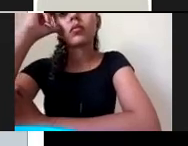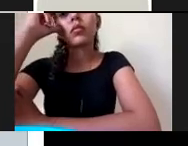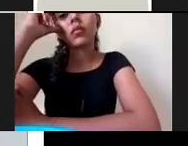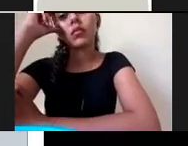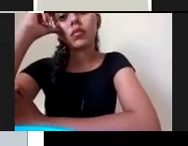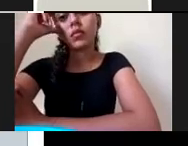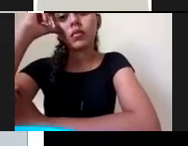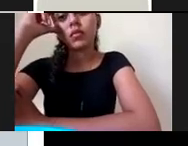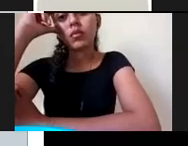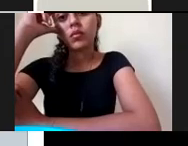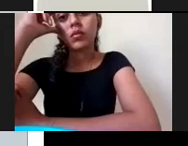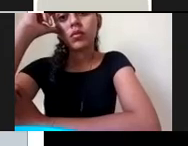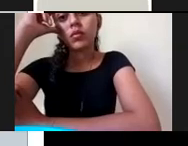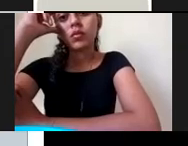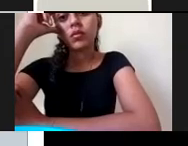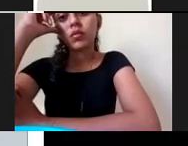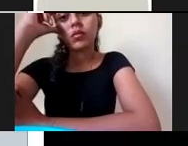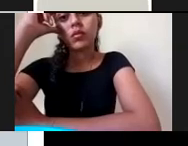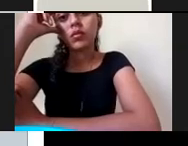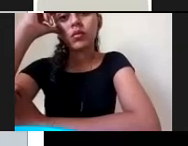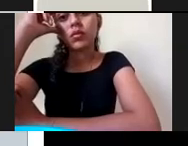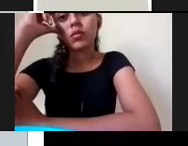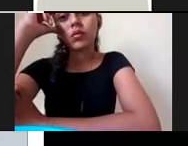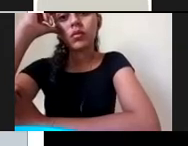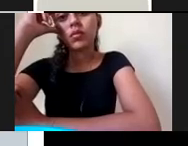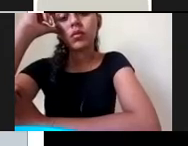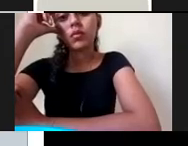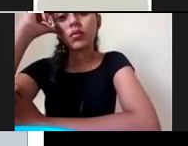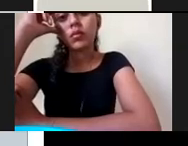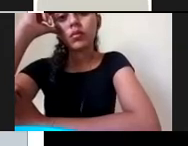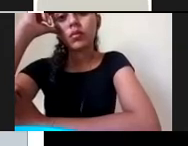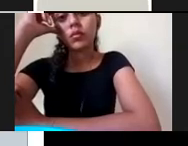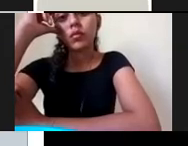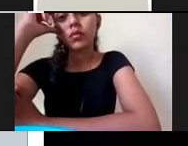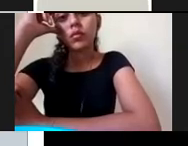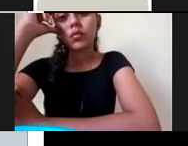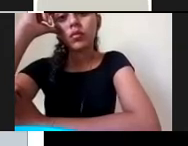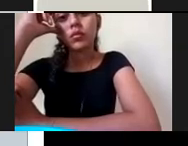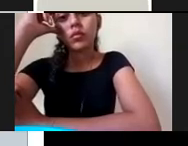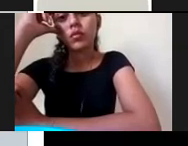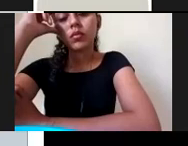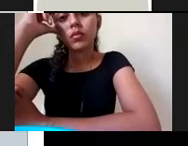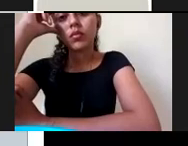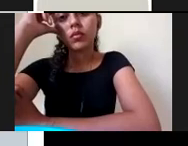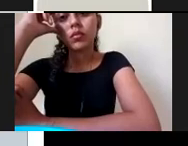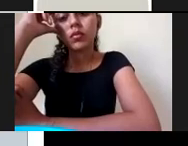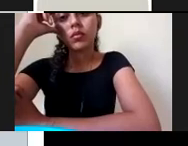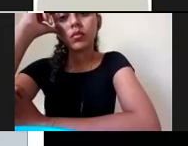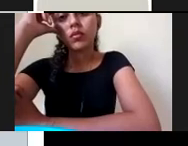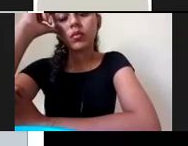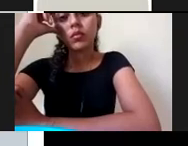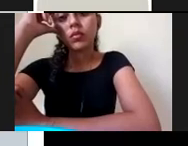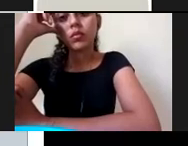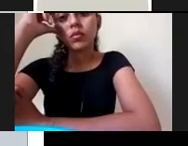o turgor, se tem nódulo, se tem dor, os mamilos também estão no tórax. Então, a gente